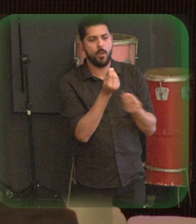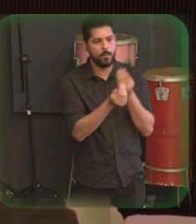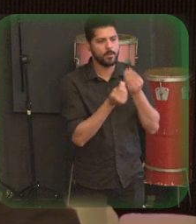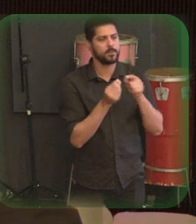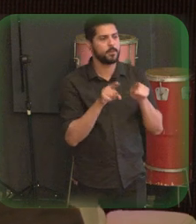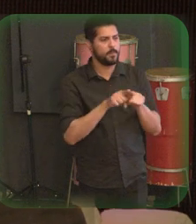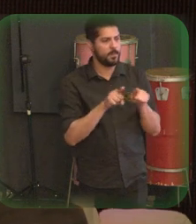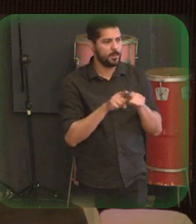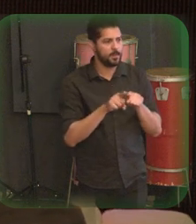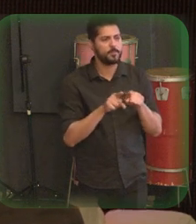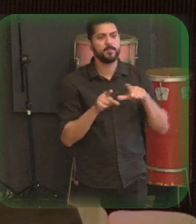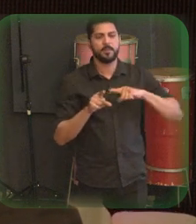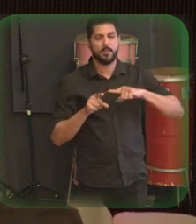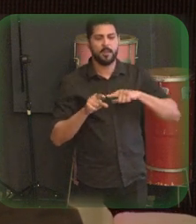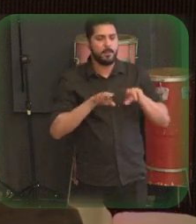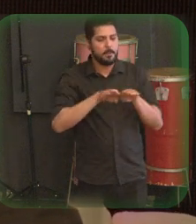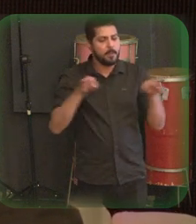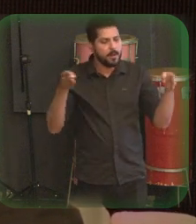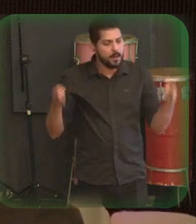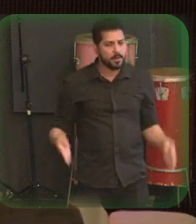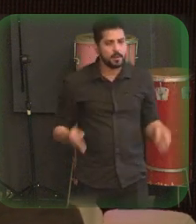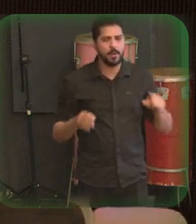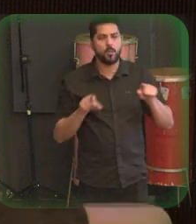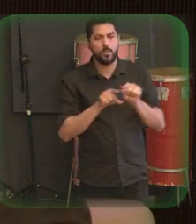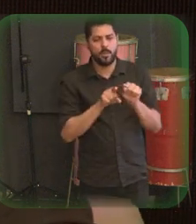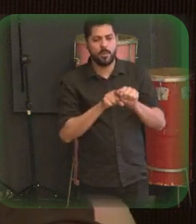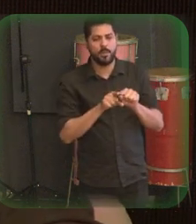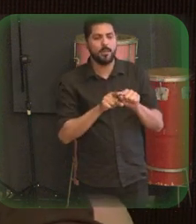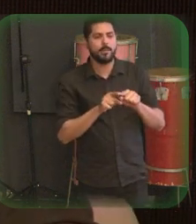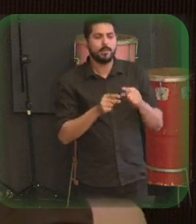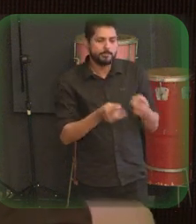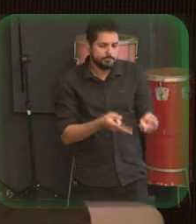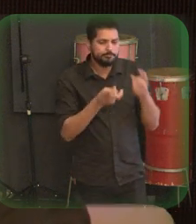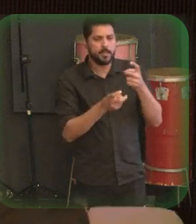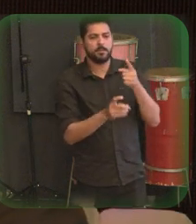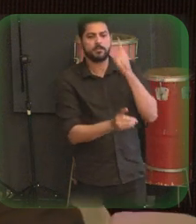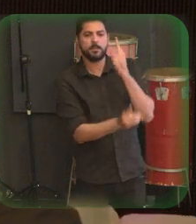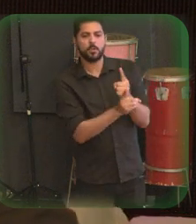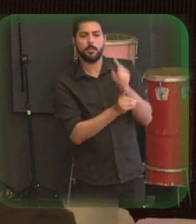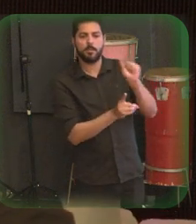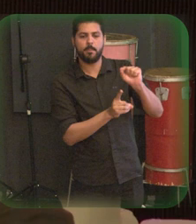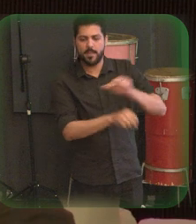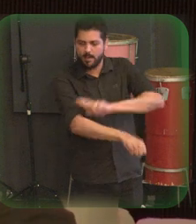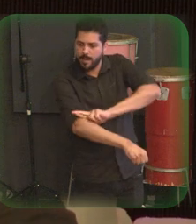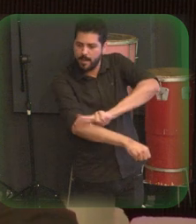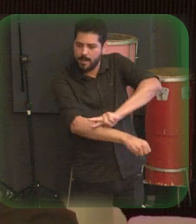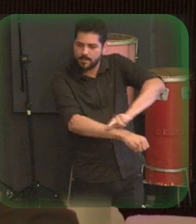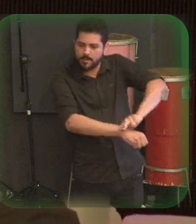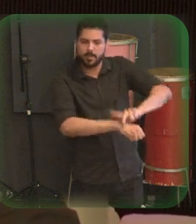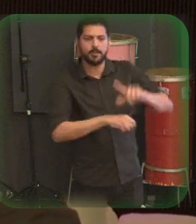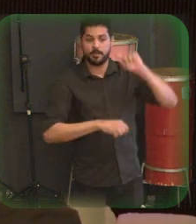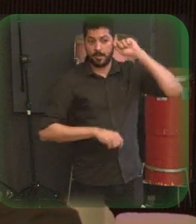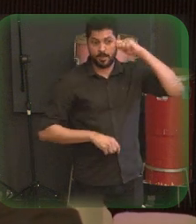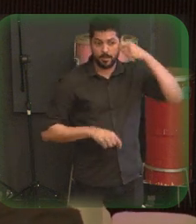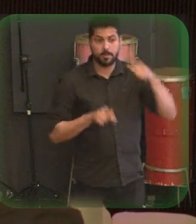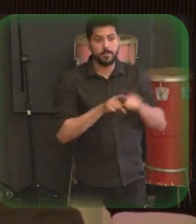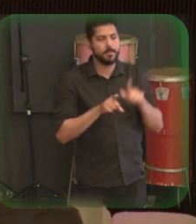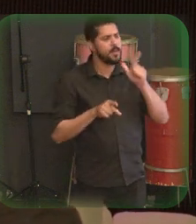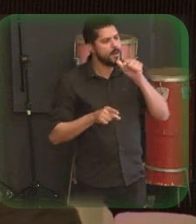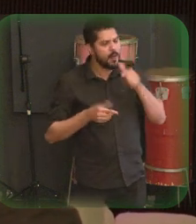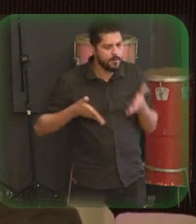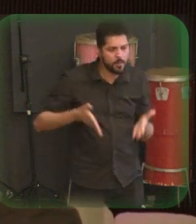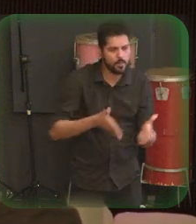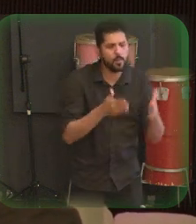de heteroidentificação para pessoas negras. Consolidação do protagonismo dos movimentos sociais das águas, campos